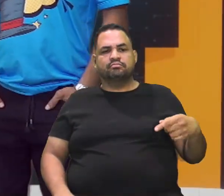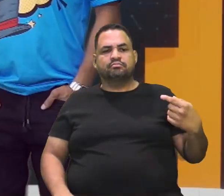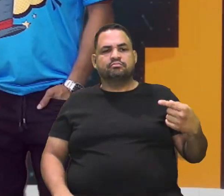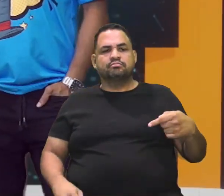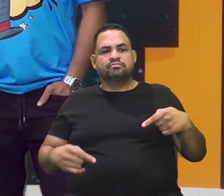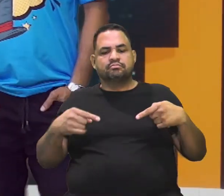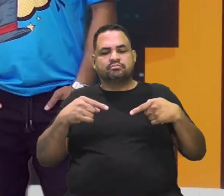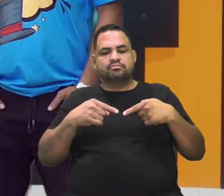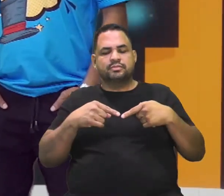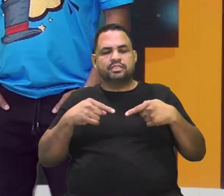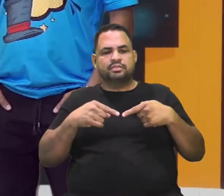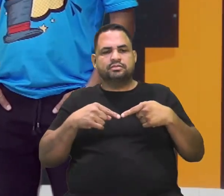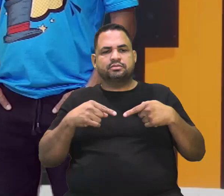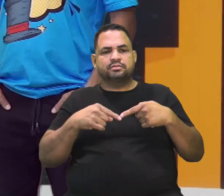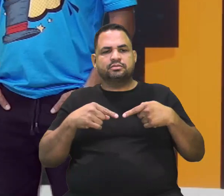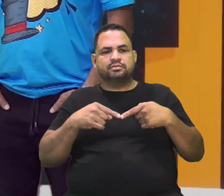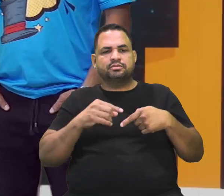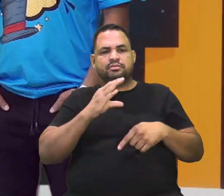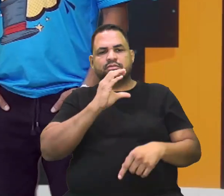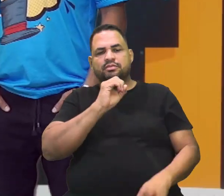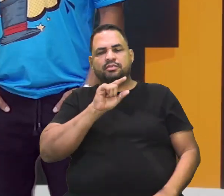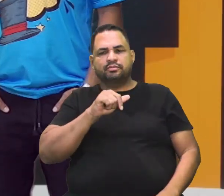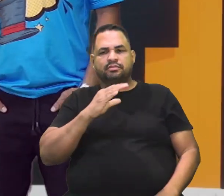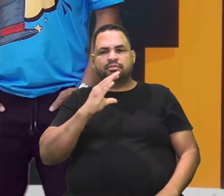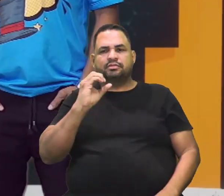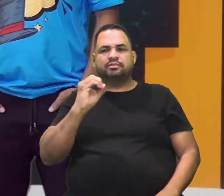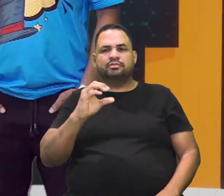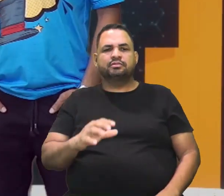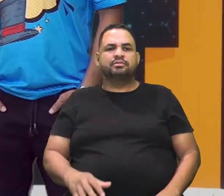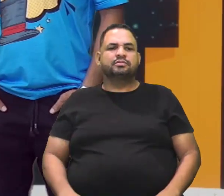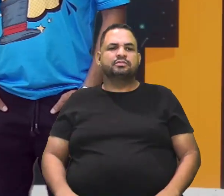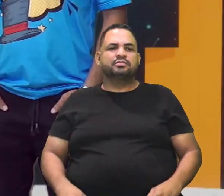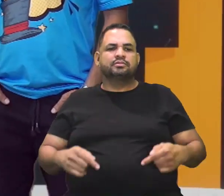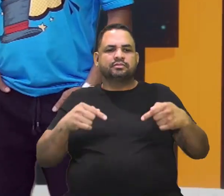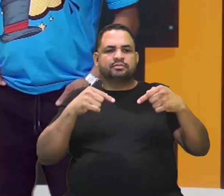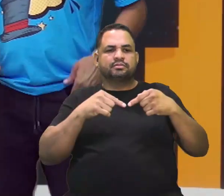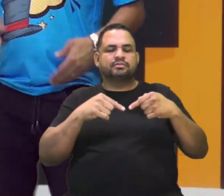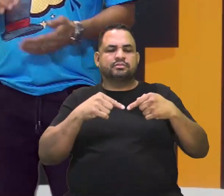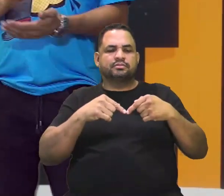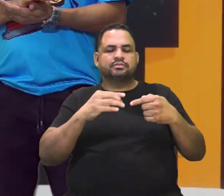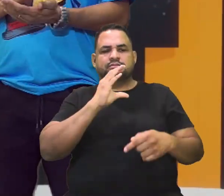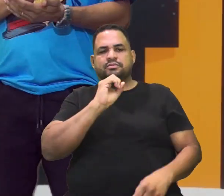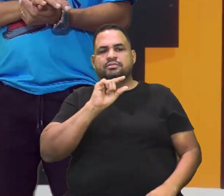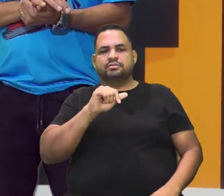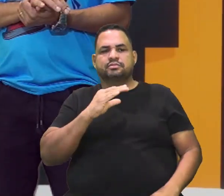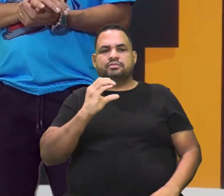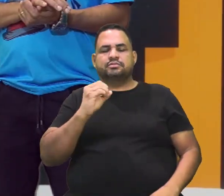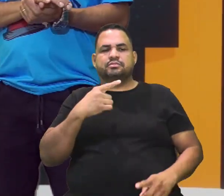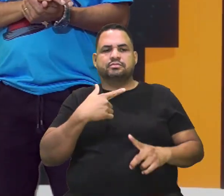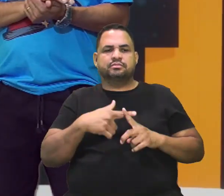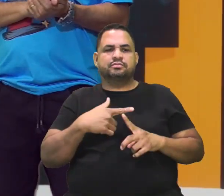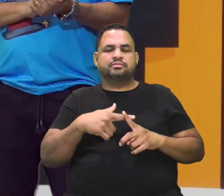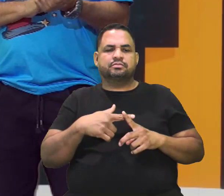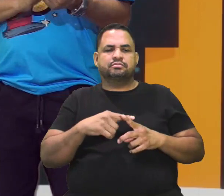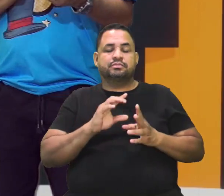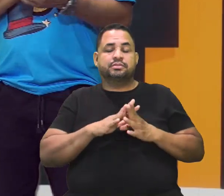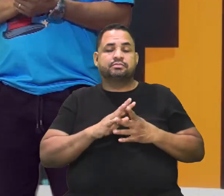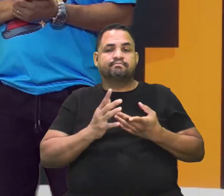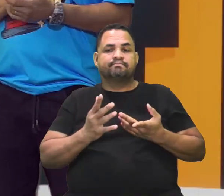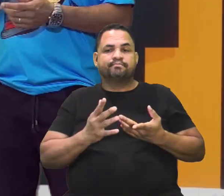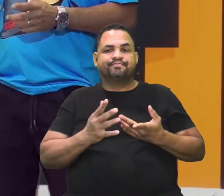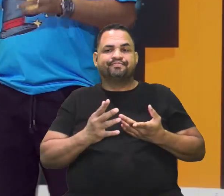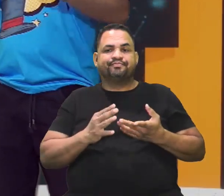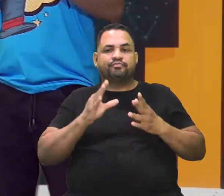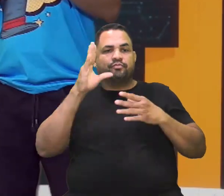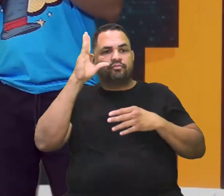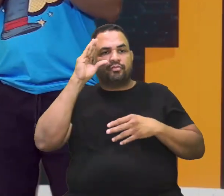está no... eixo X. Não, no 0, 0. 0, 0, sim. Vértice na origem 0, 0, tá? Porque senão é um pouquinho diferente. E